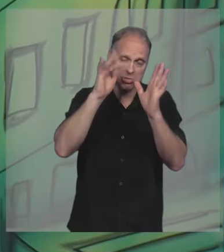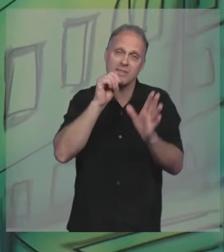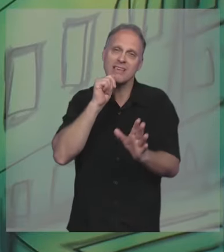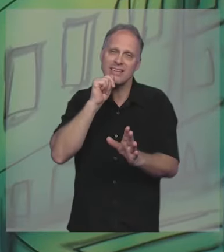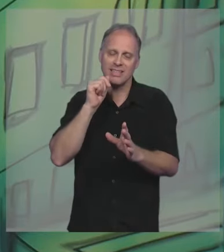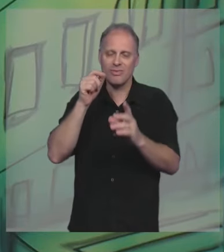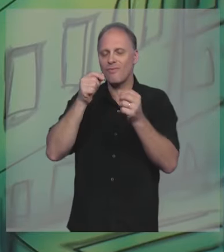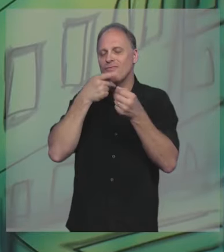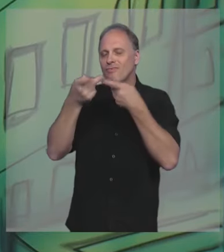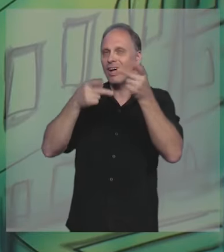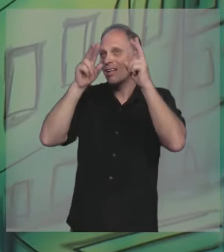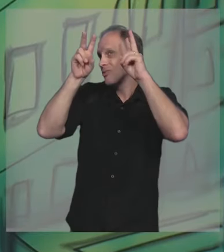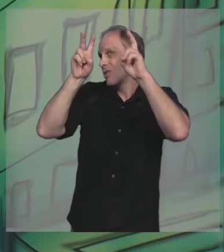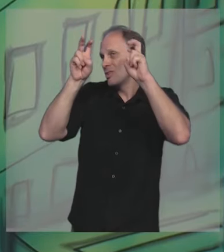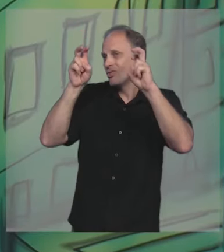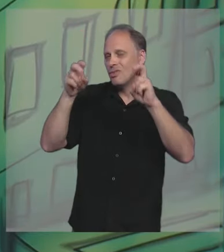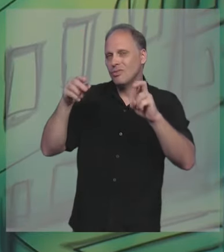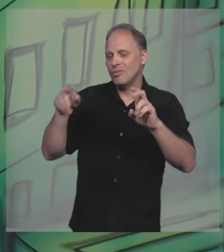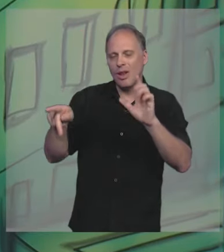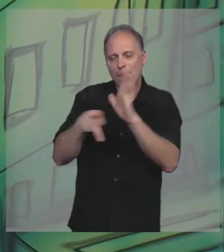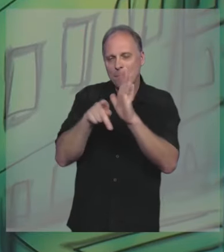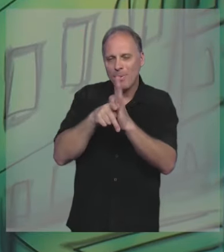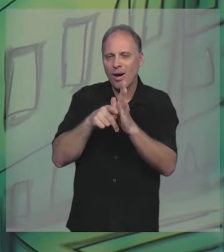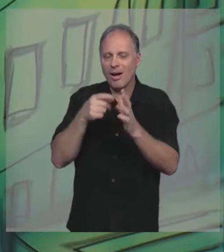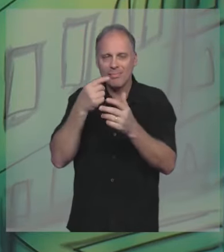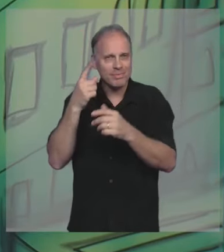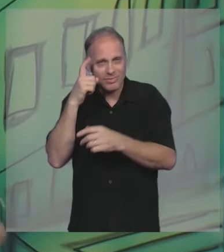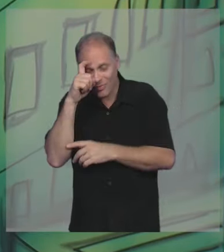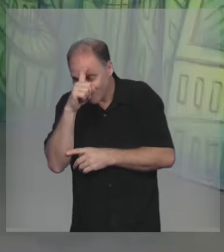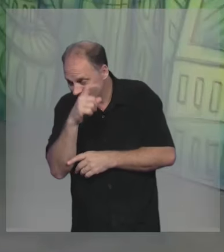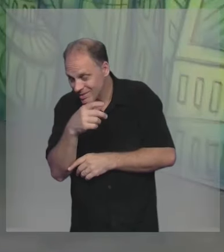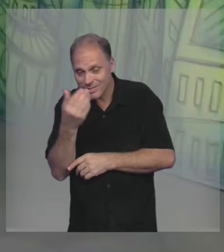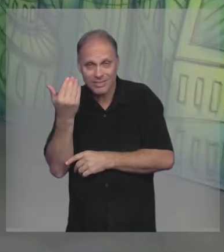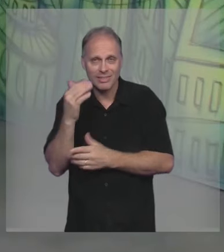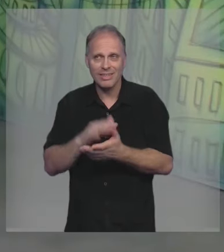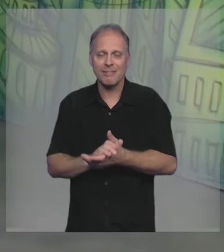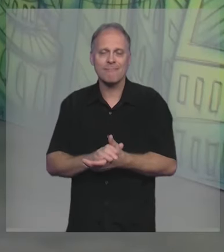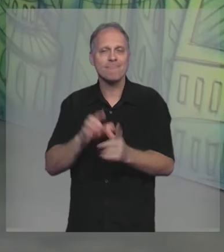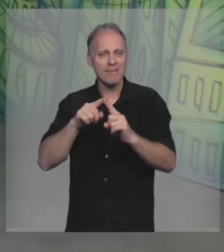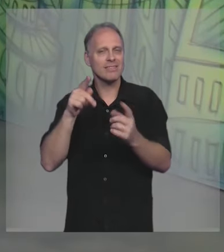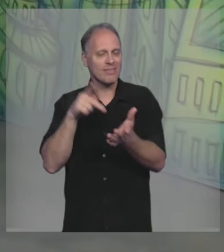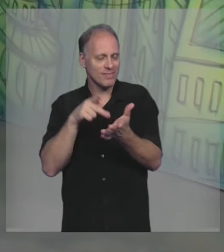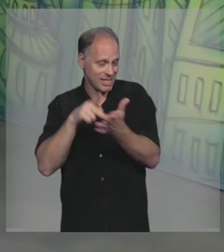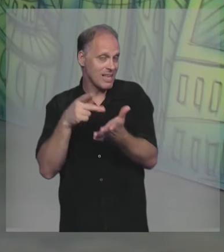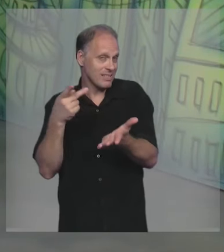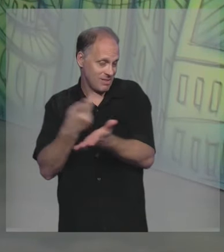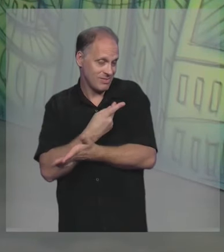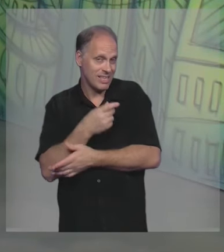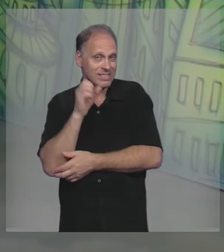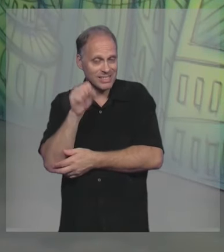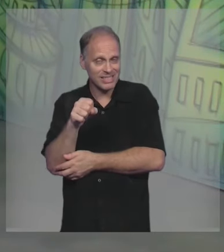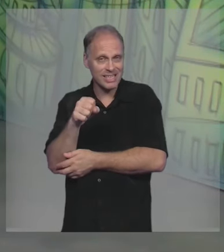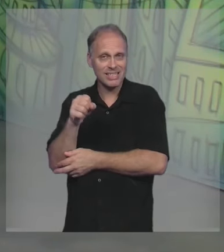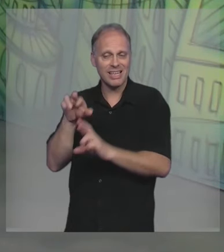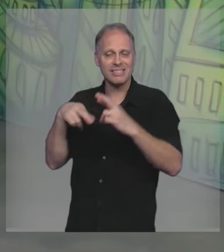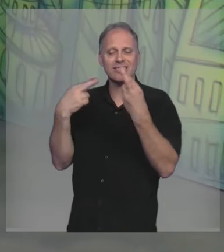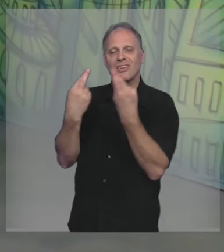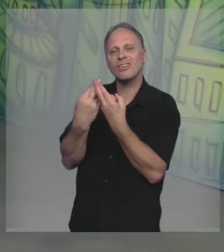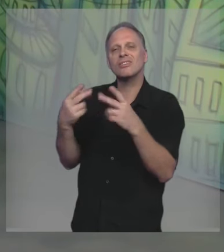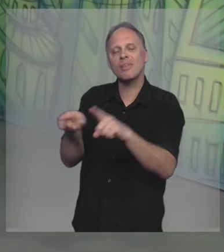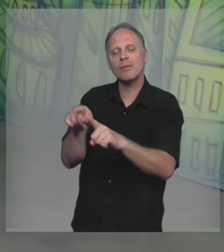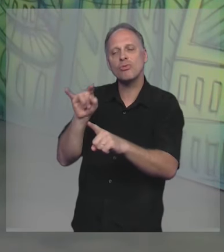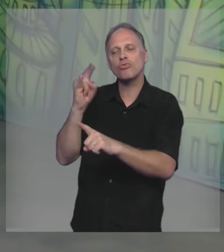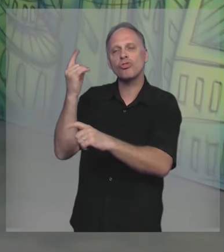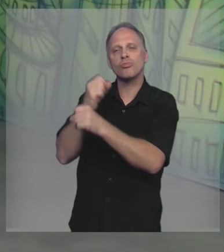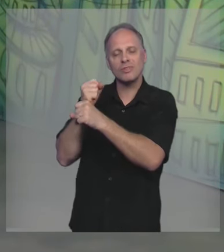me metendo num assunto que, né, pantanoso no aspecto dele. Não, mas exatamente isso mesmo acontece nas reuniões, tá?